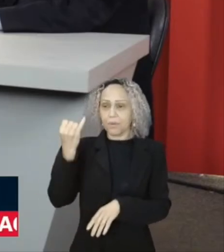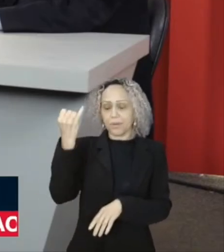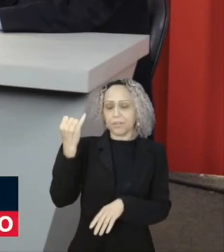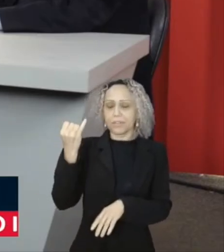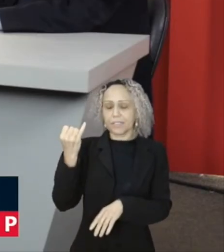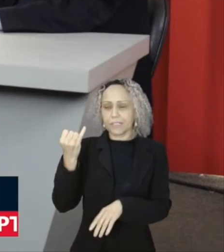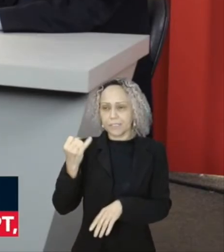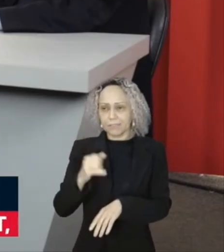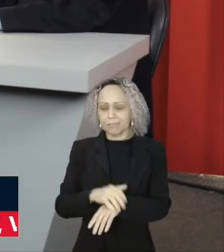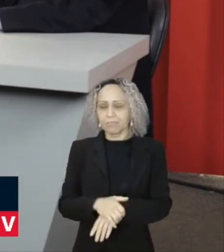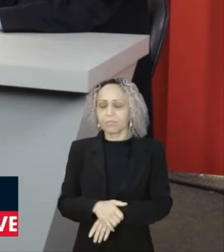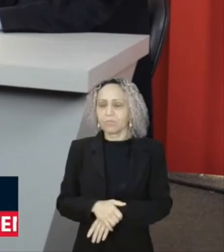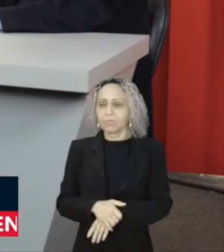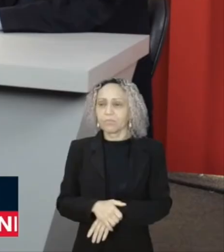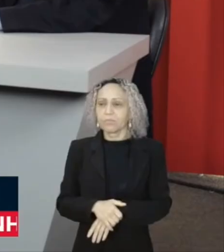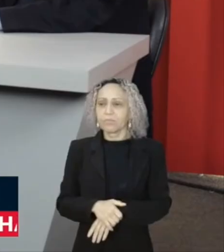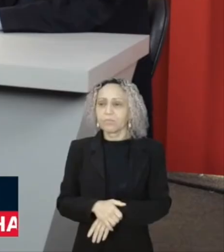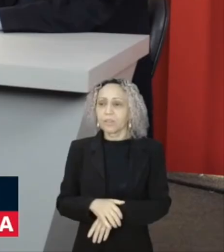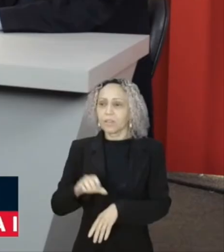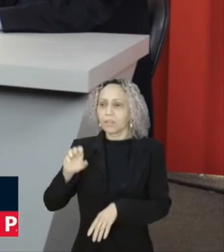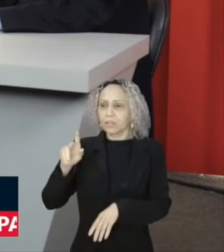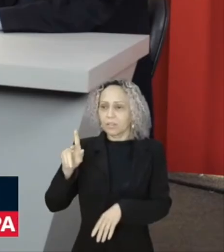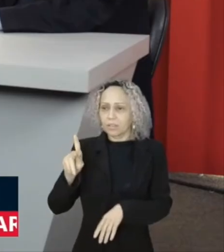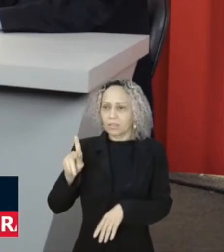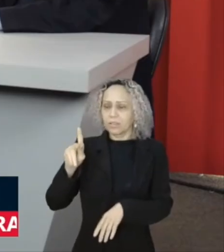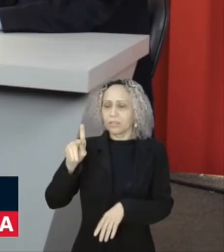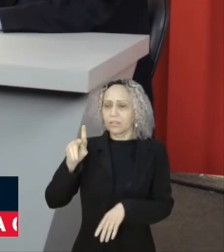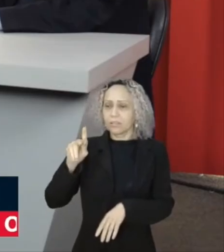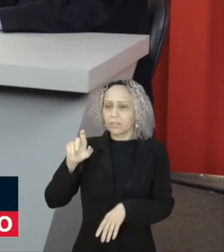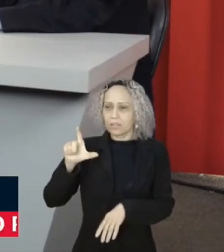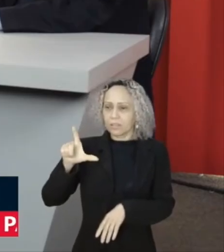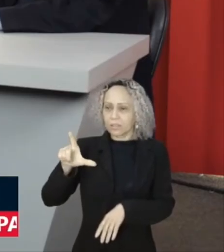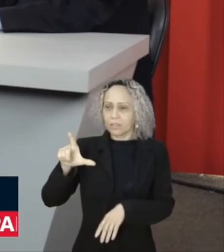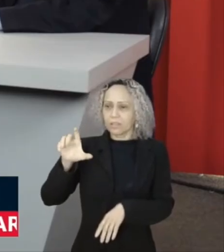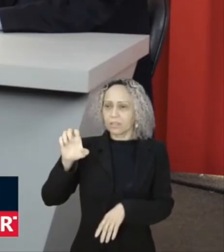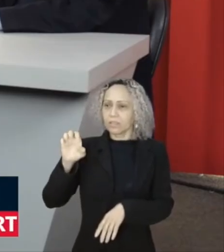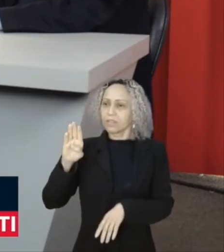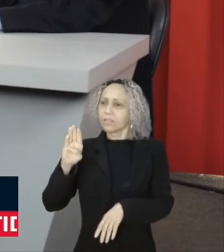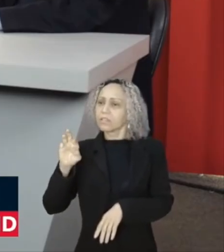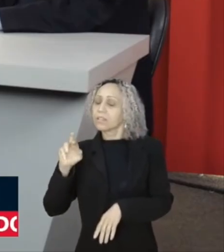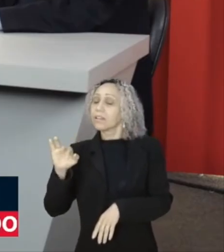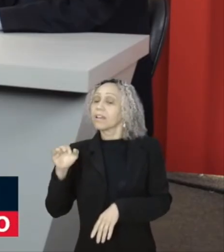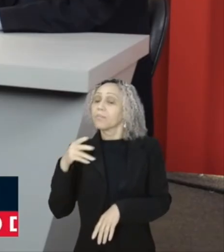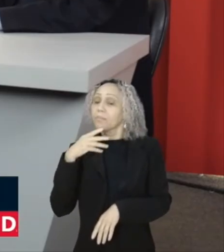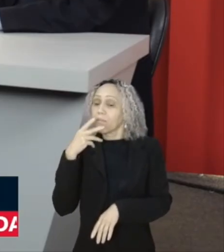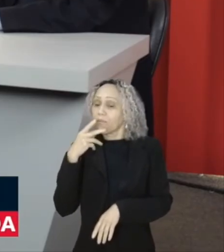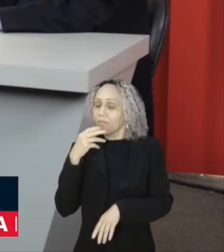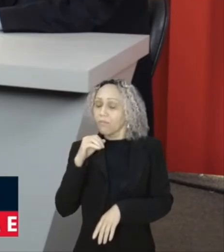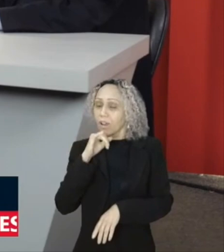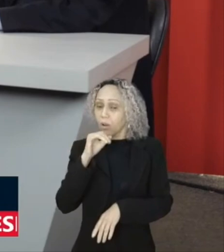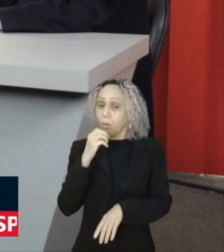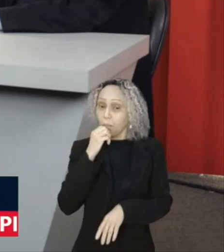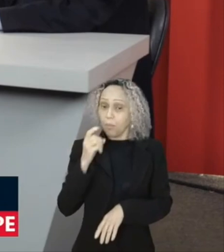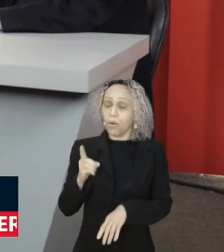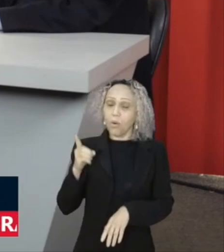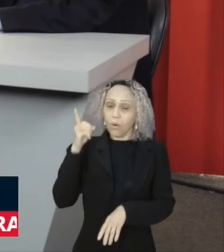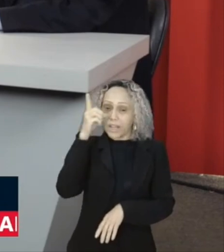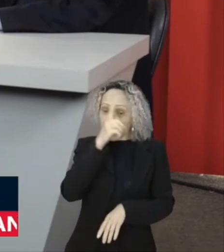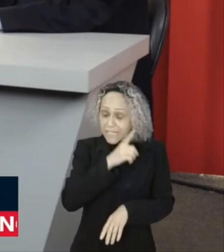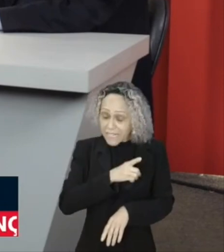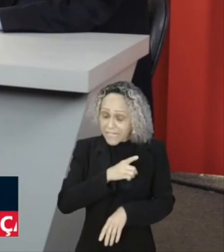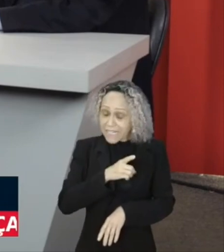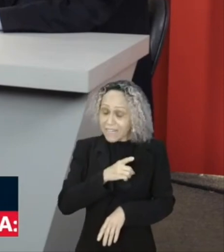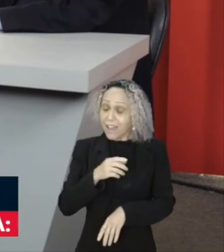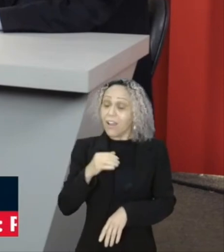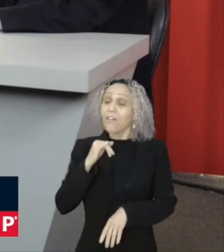Neto. Olha só, o Cleverson Portilho aqui também te deixa uma mensagem de bom dia. E comenta que ainda tem as conferências que estão vindo,